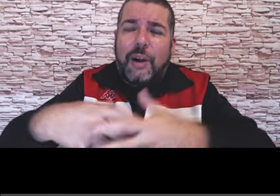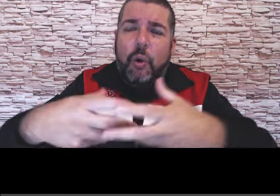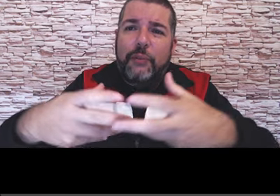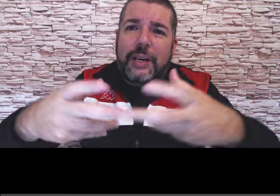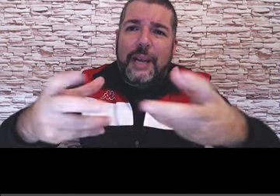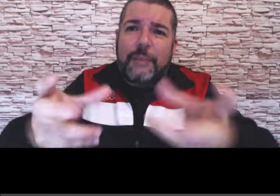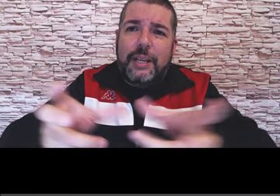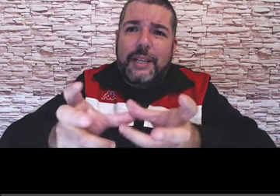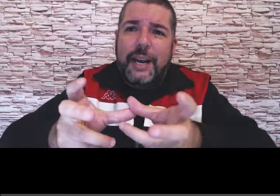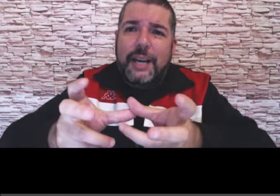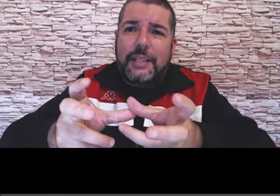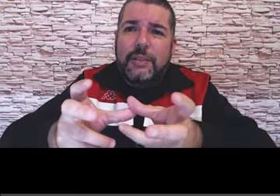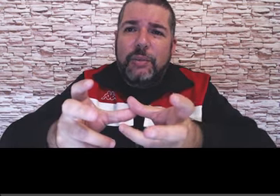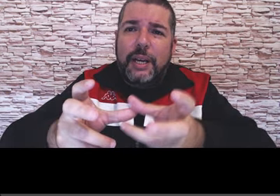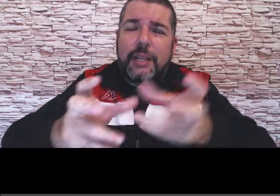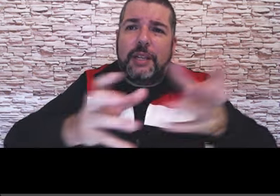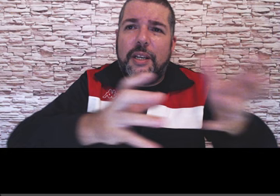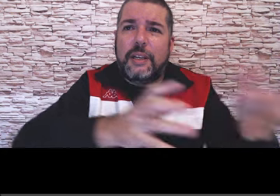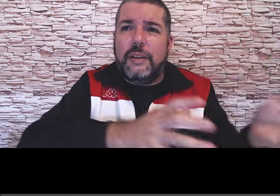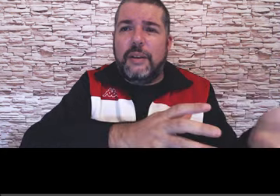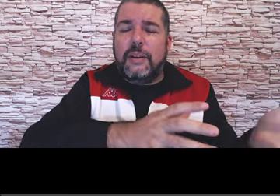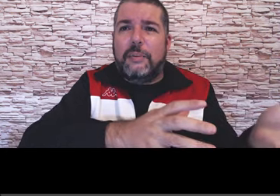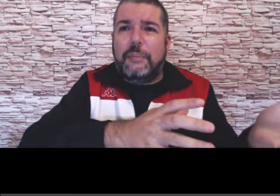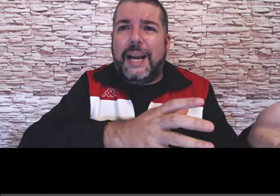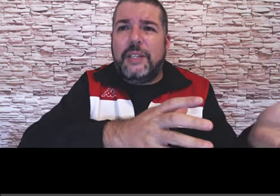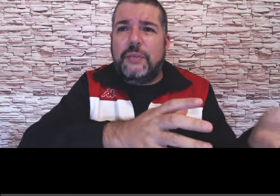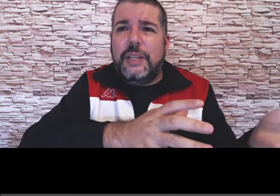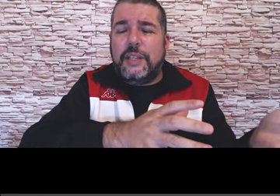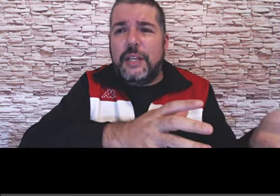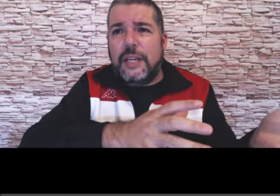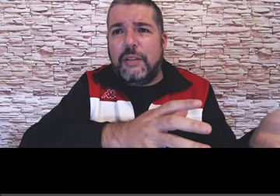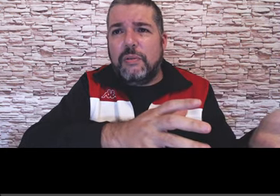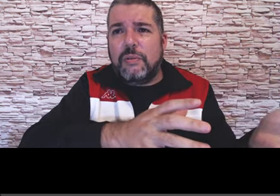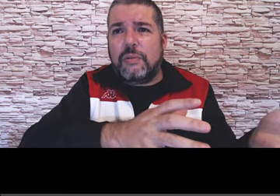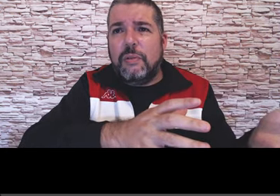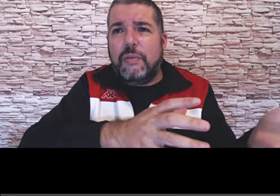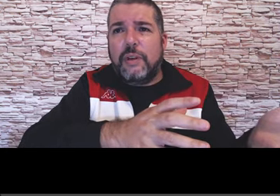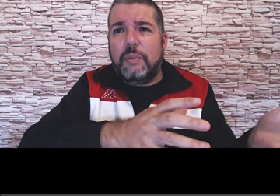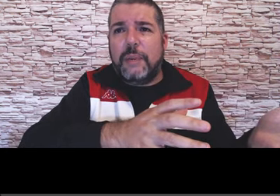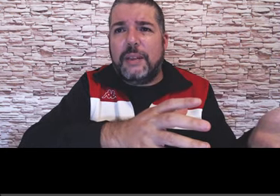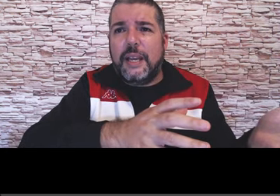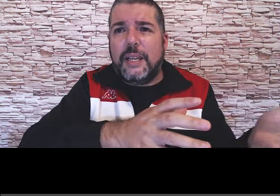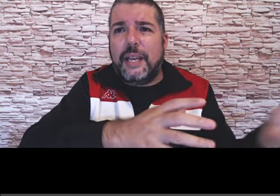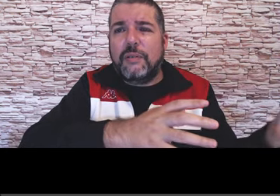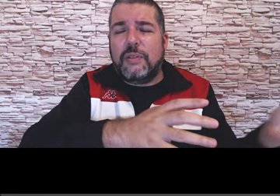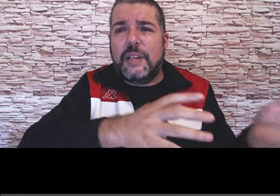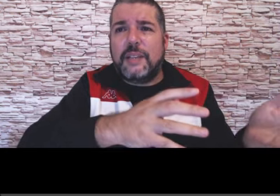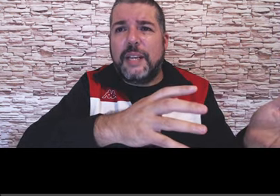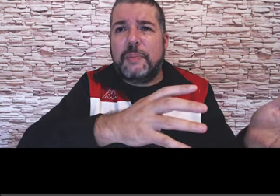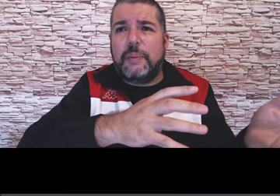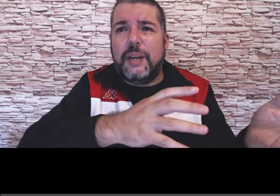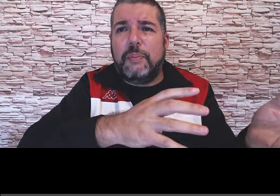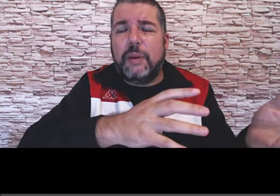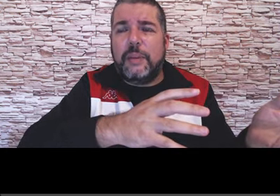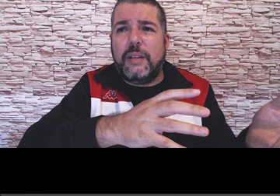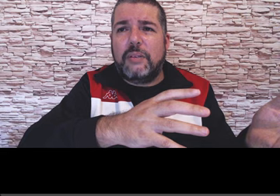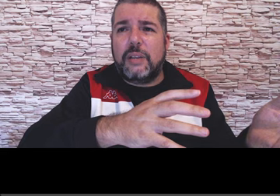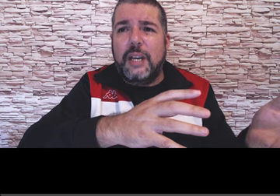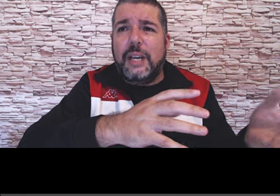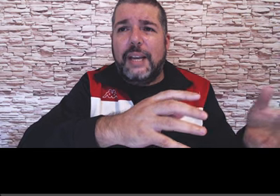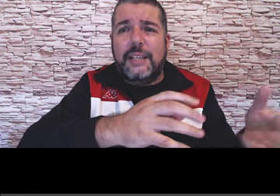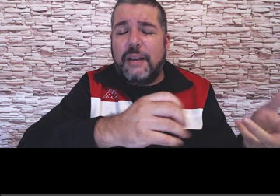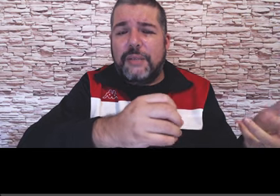a governabilidade durante mais de 20 anos do governo do PT, né, ali nos 16 primeiro, pelo